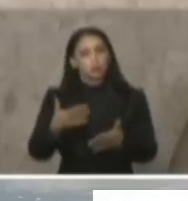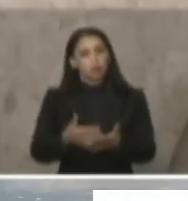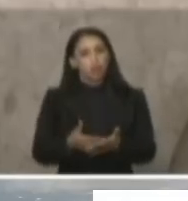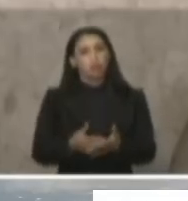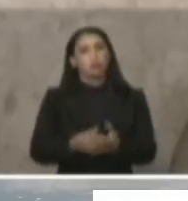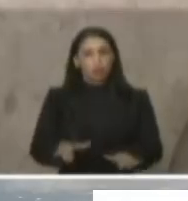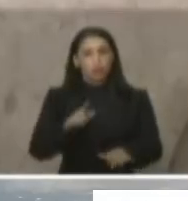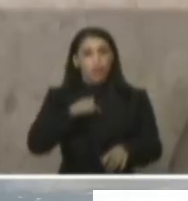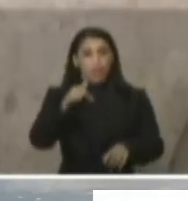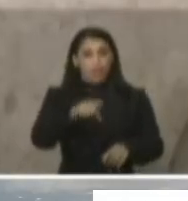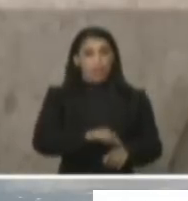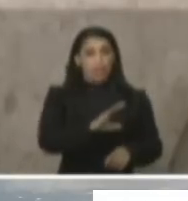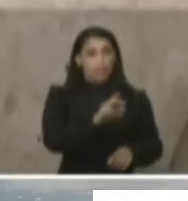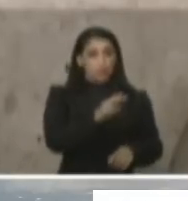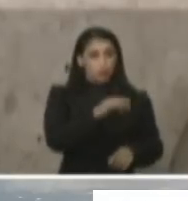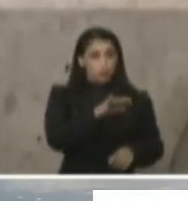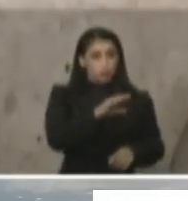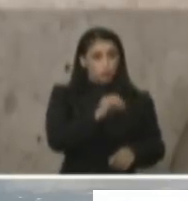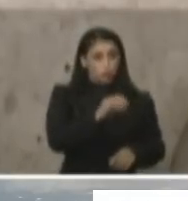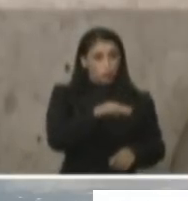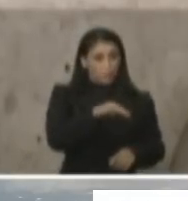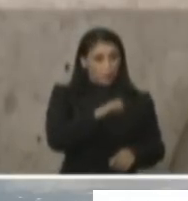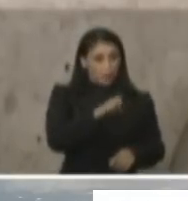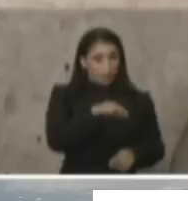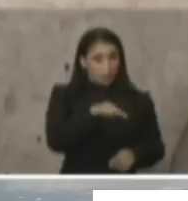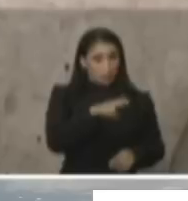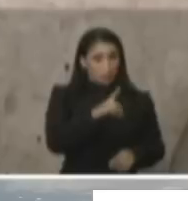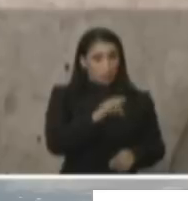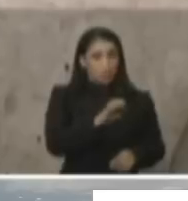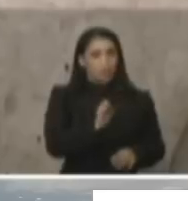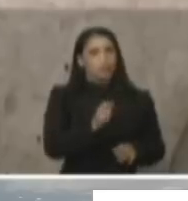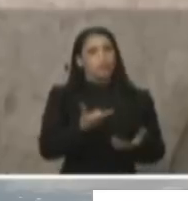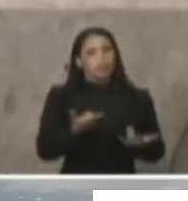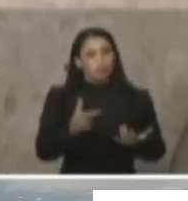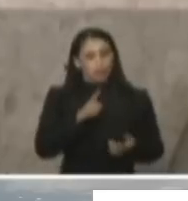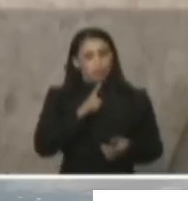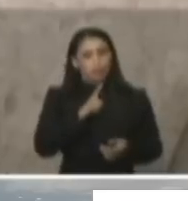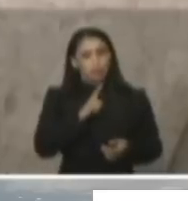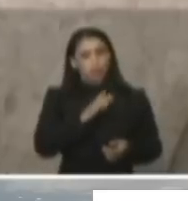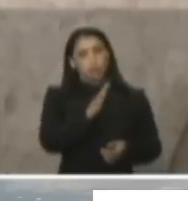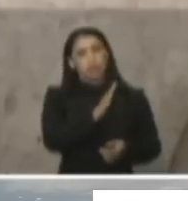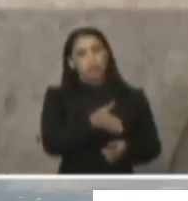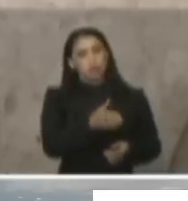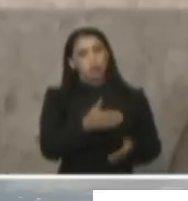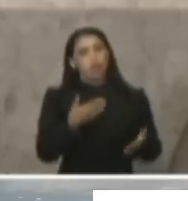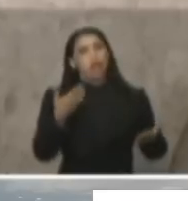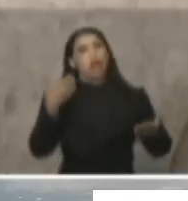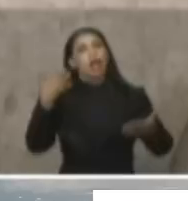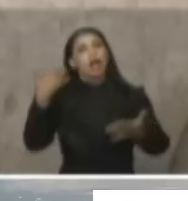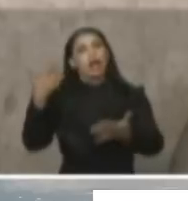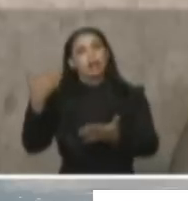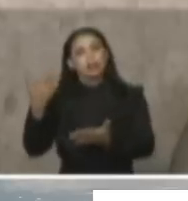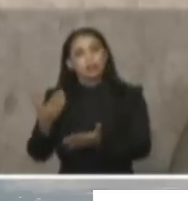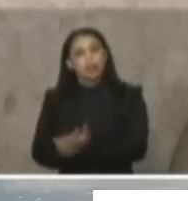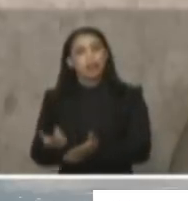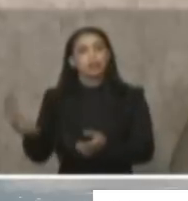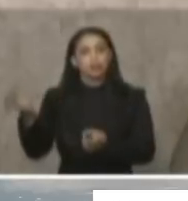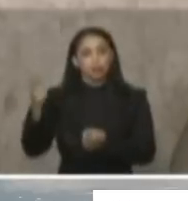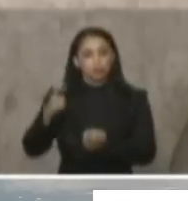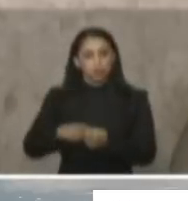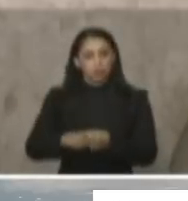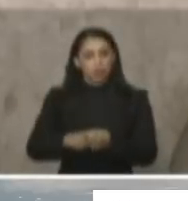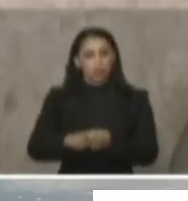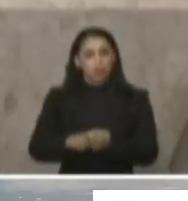balanço da sua gestão à frente da corte e claro mencionar o Bicentenário da Independência do Brasil tanto o